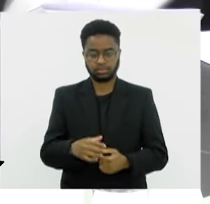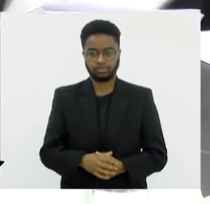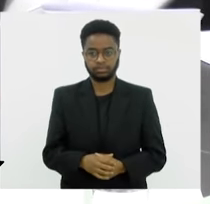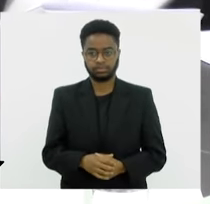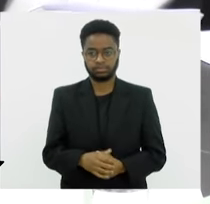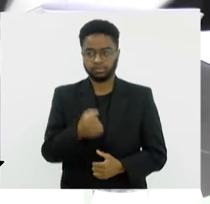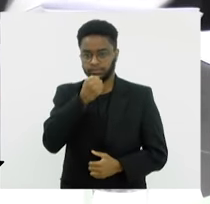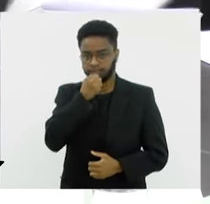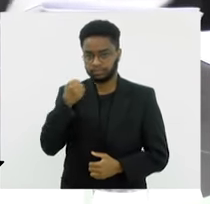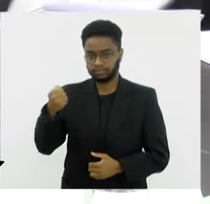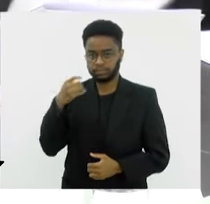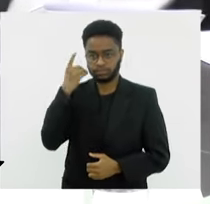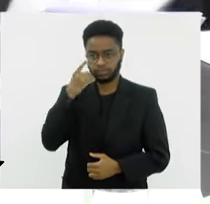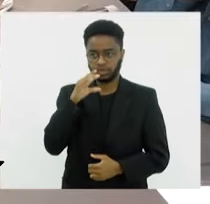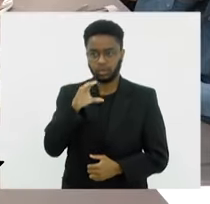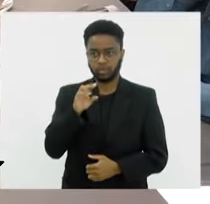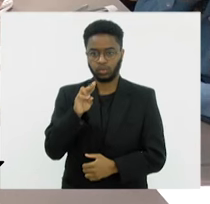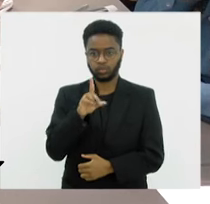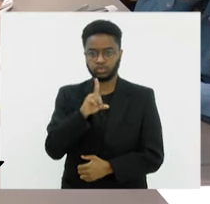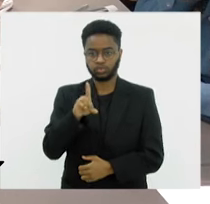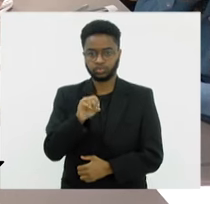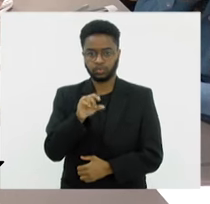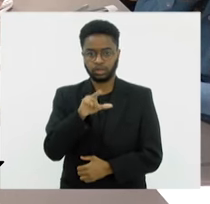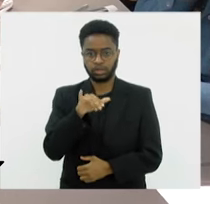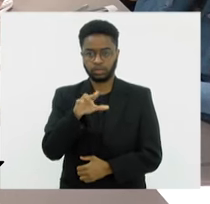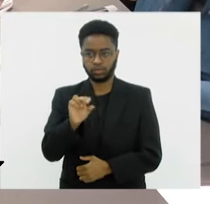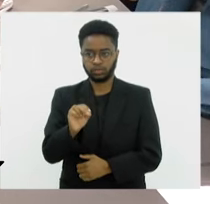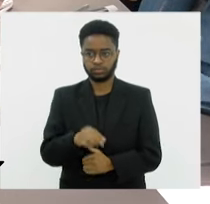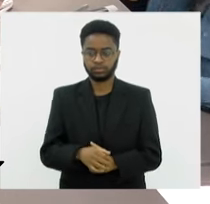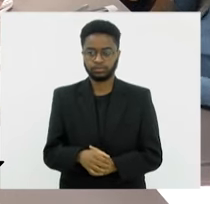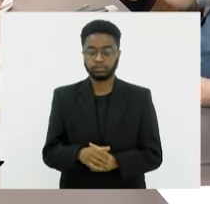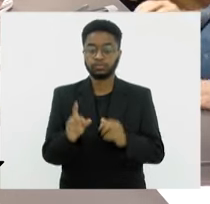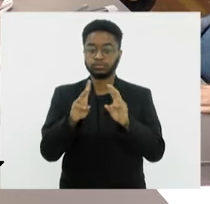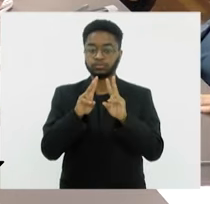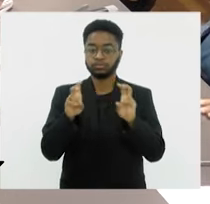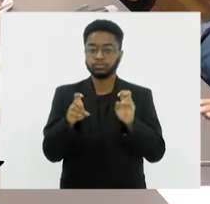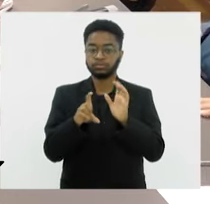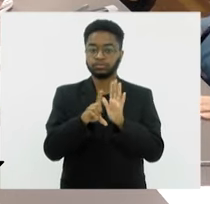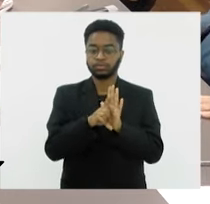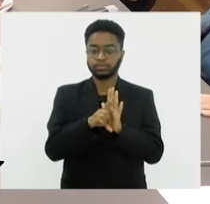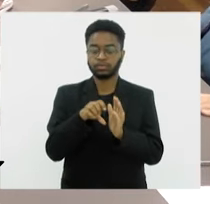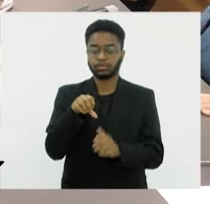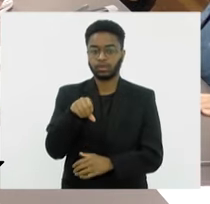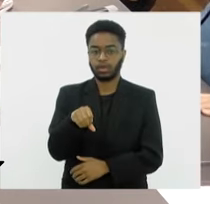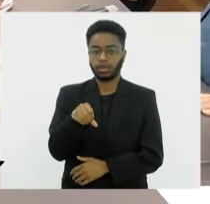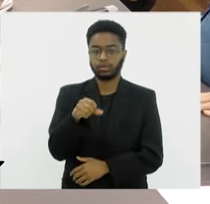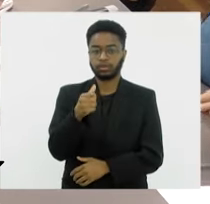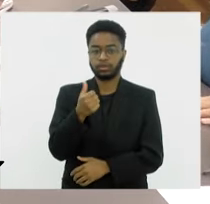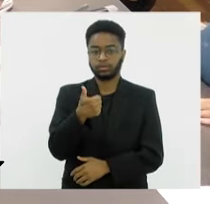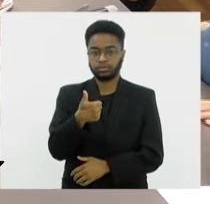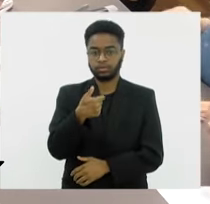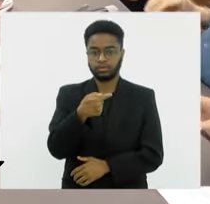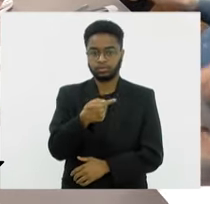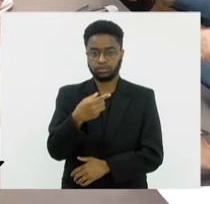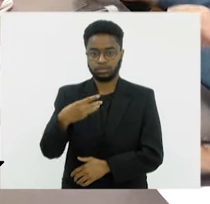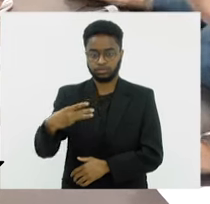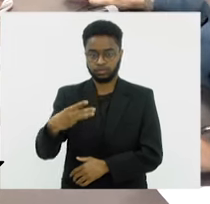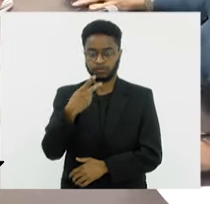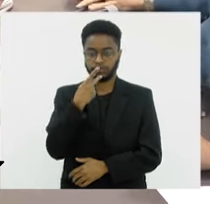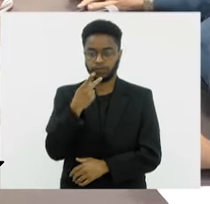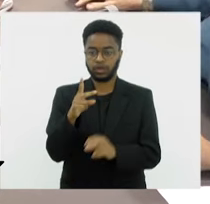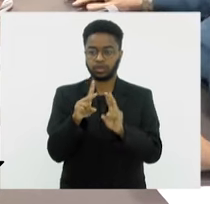Passar a palavra ao deputado Cozzolino para a gente tentar construir. Senhor presidente, em relação à lei número 9.173, que